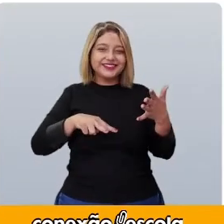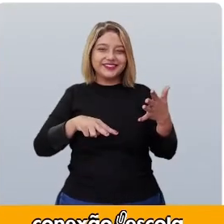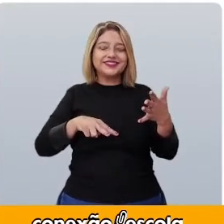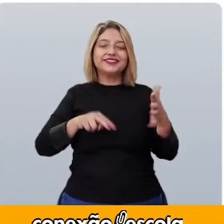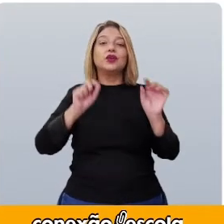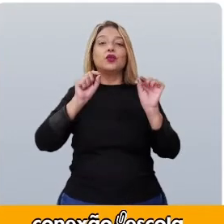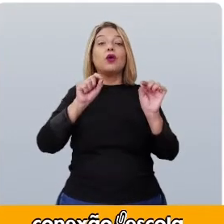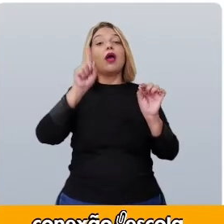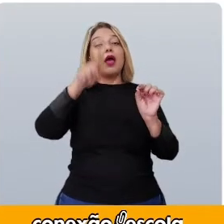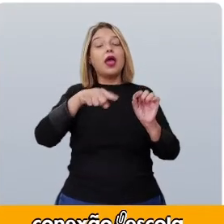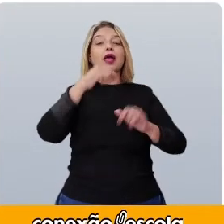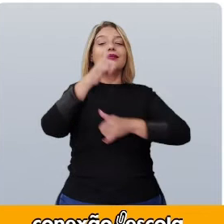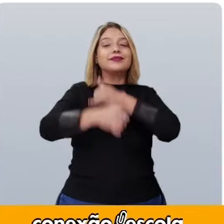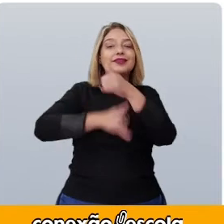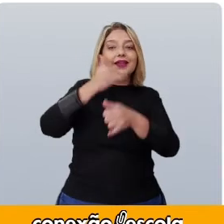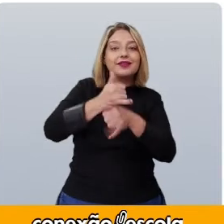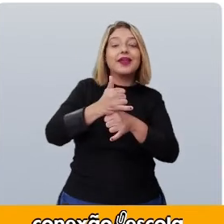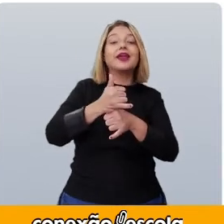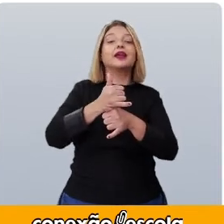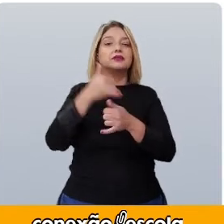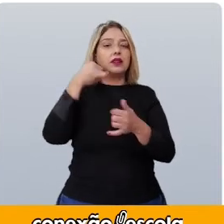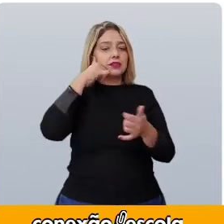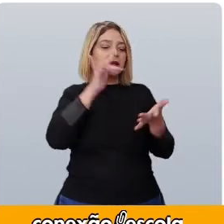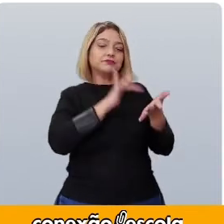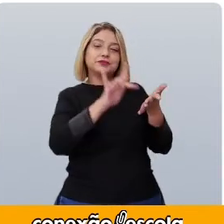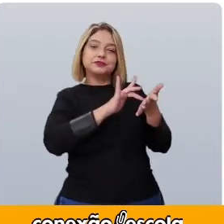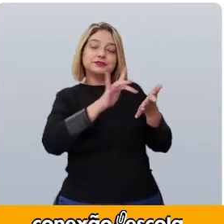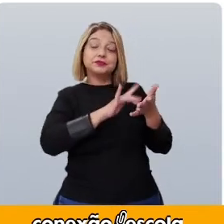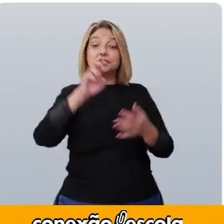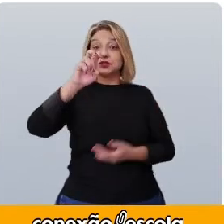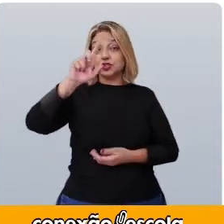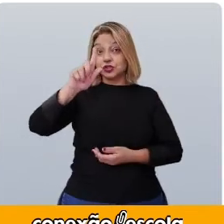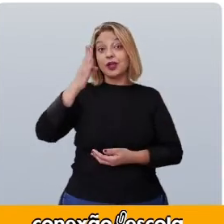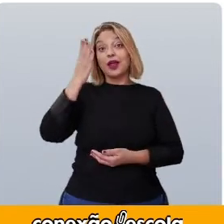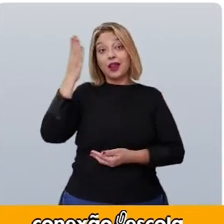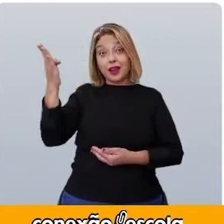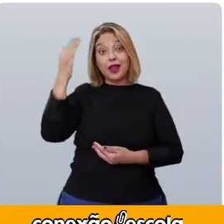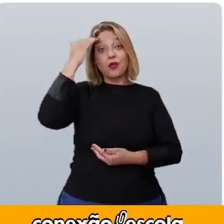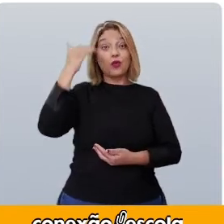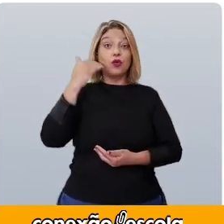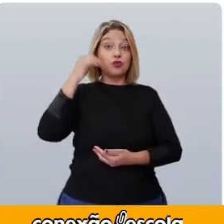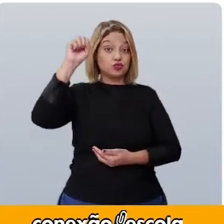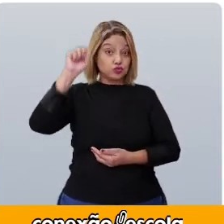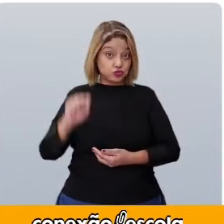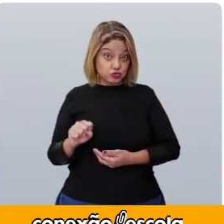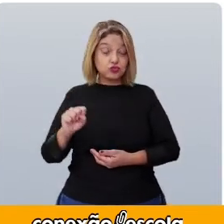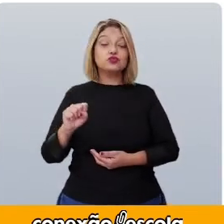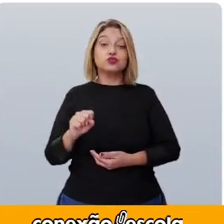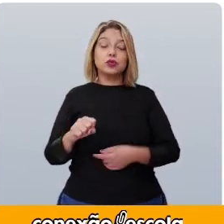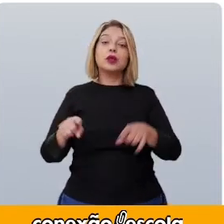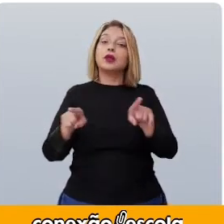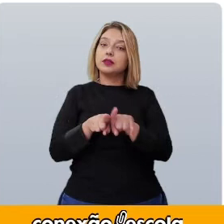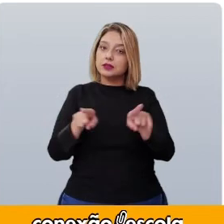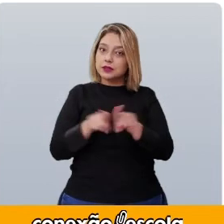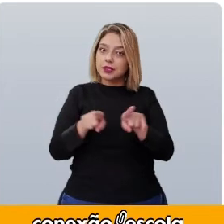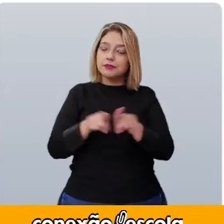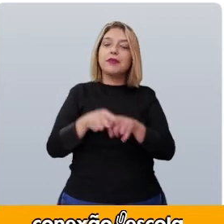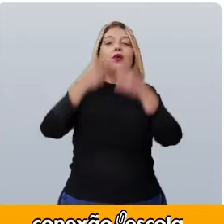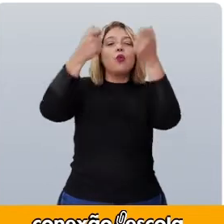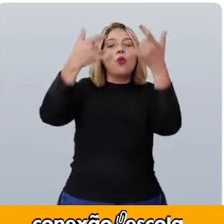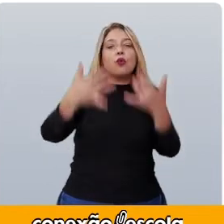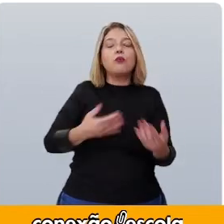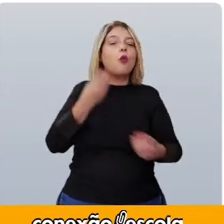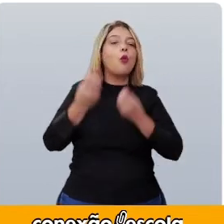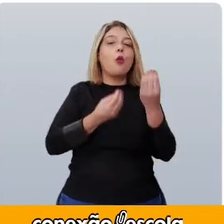uso da internet móvel 5G lá na Coreia do Sul, além de também comentar sobre a